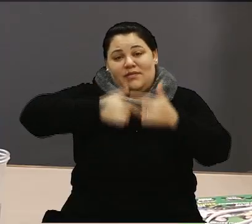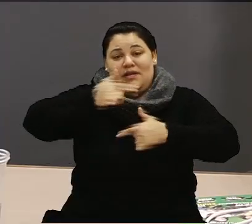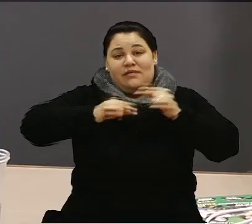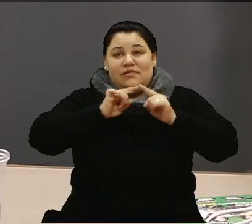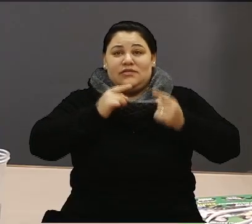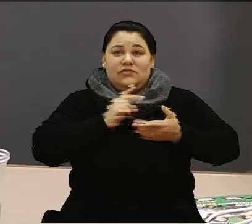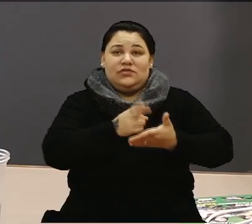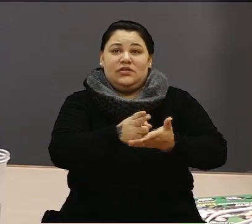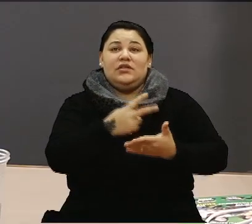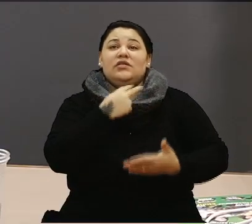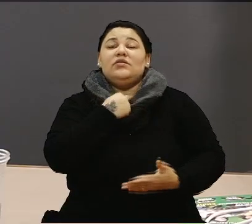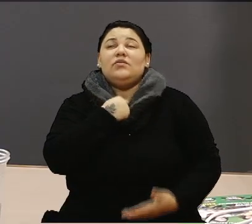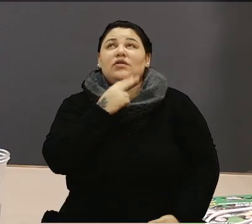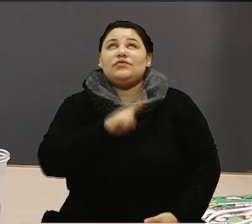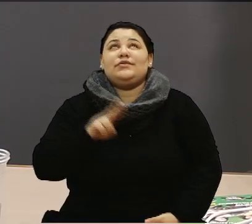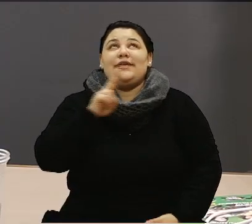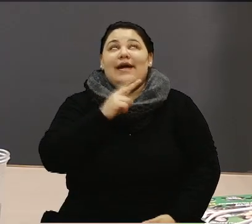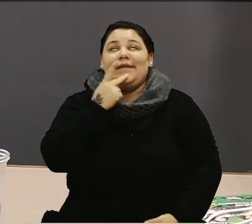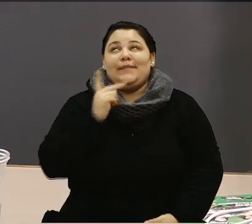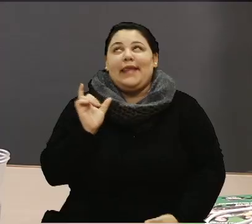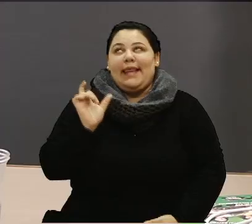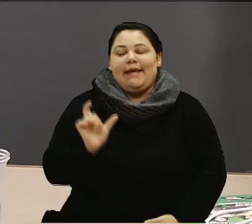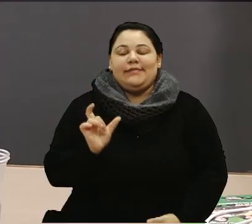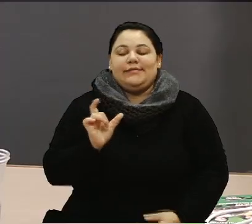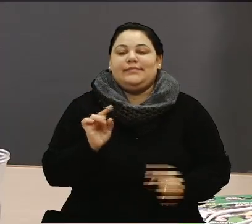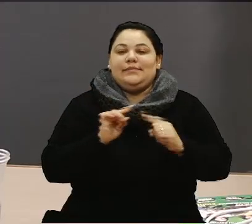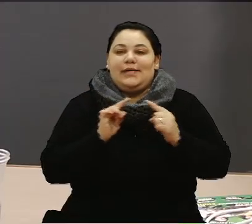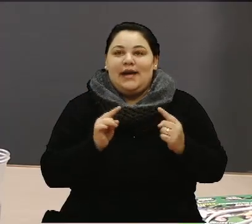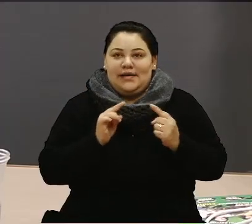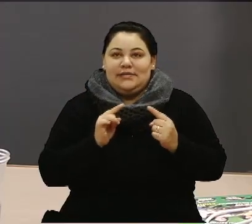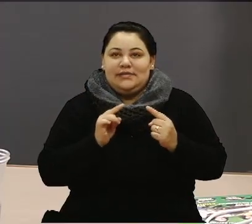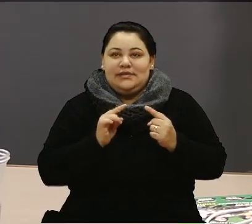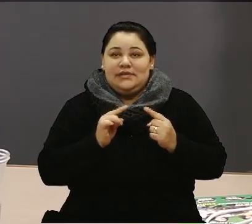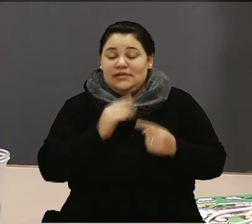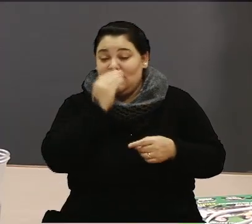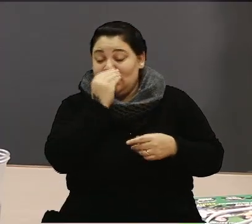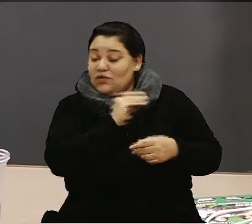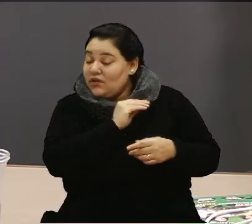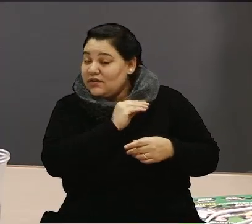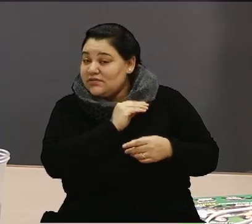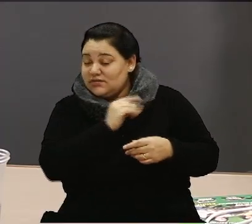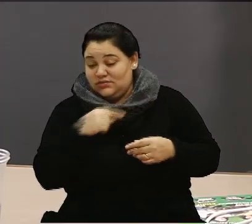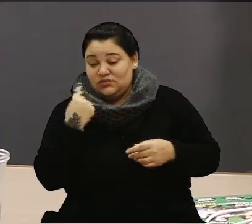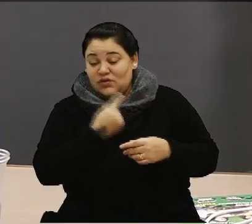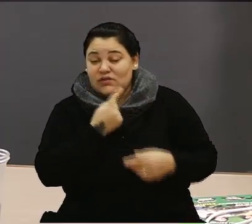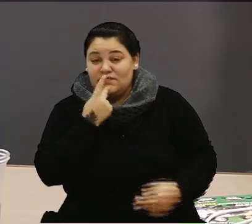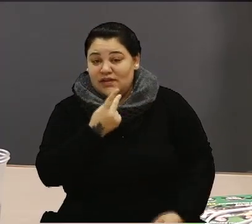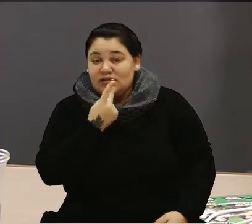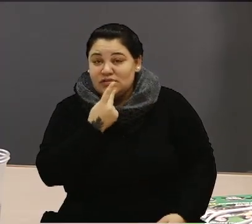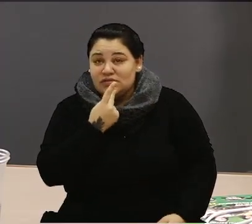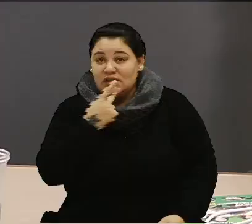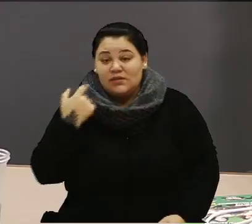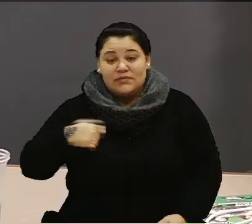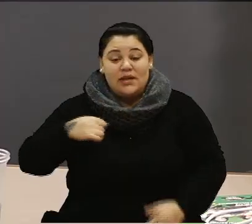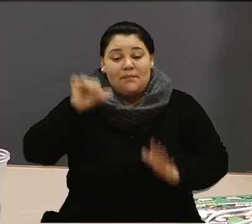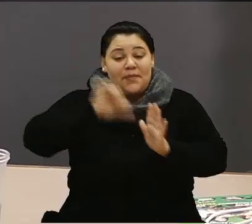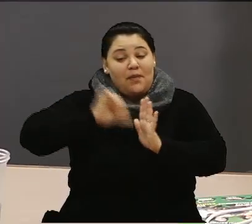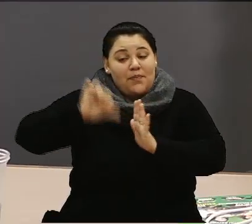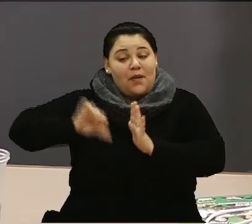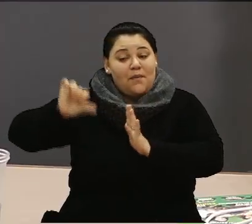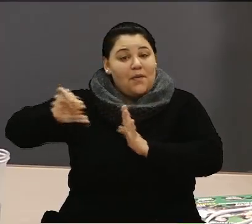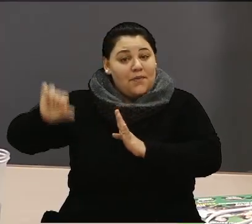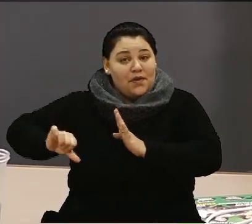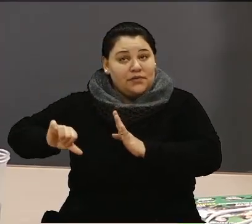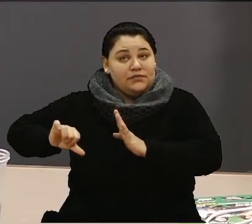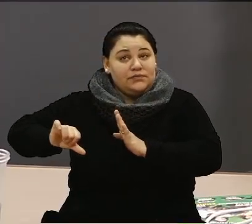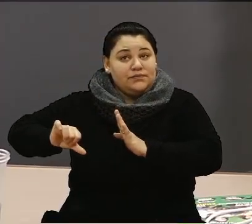posso usar a palavra aqui, né, para não perder a linha, mas se eles continuarem não dando bola para o que a gente fala aqui, vai ser cada vez pior e eles estão entrando num